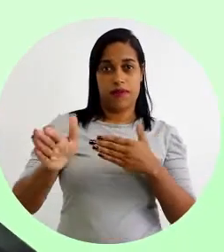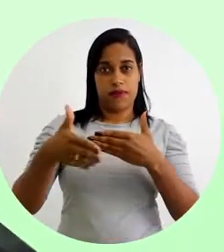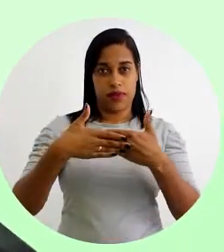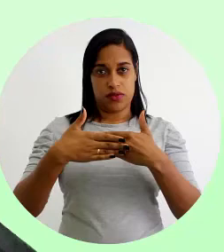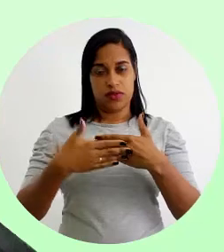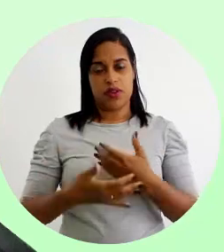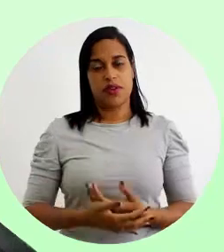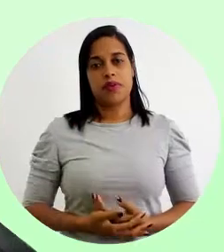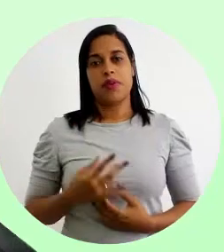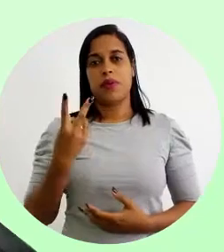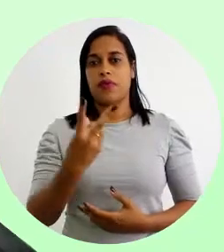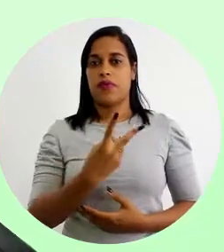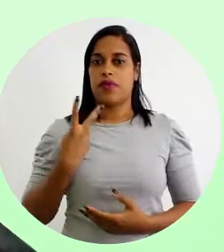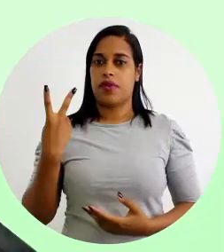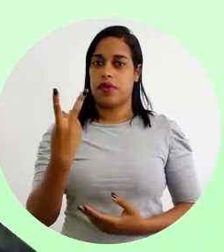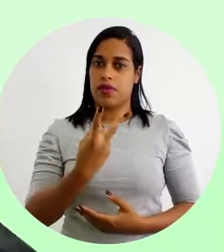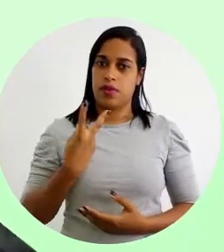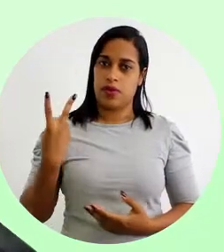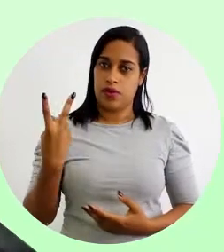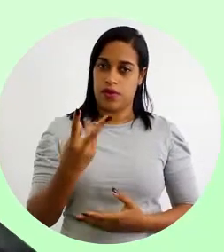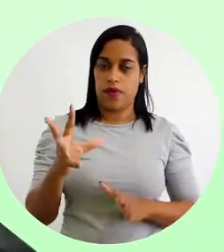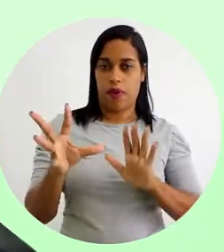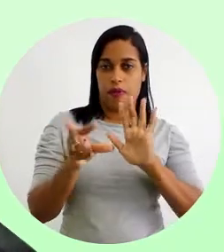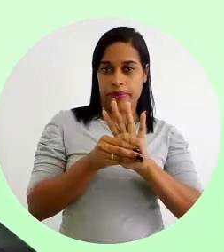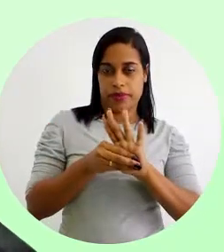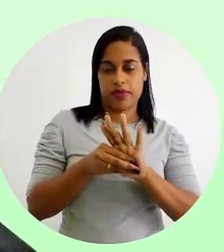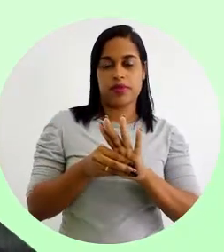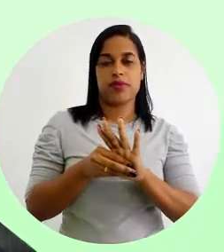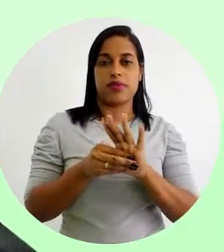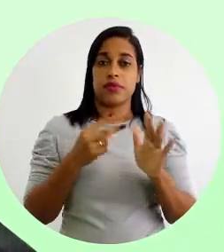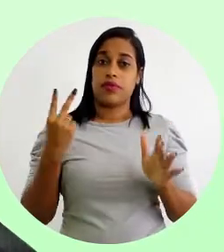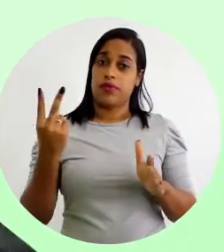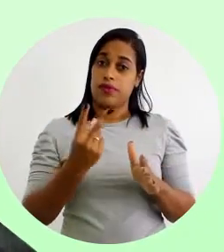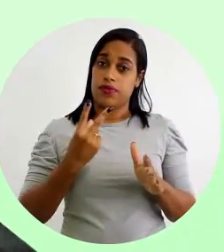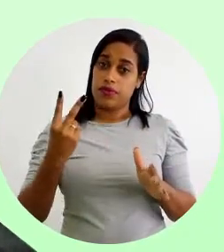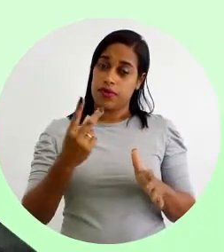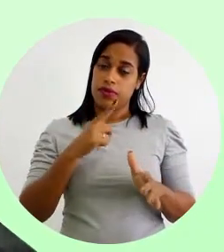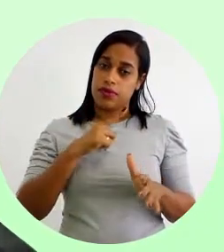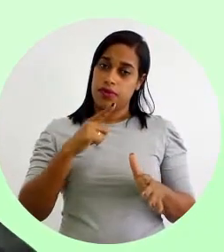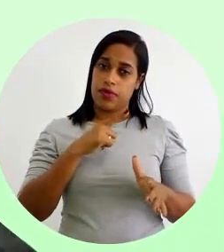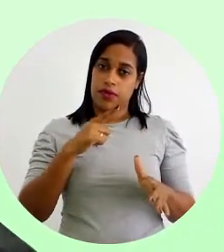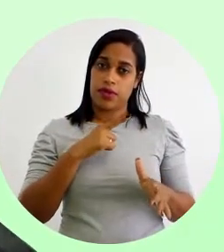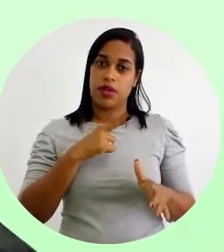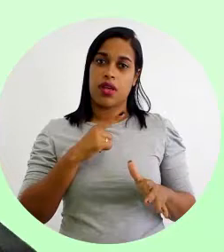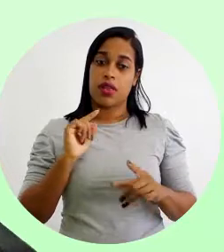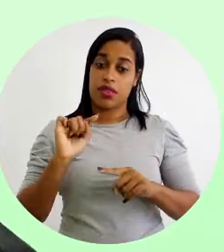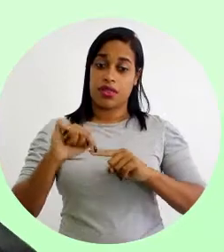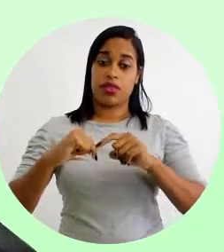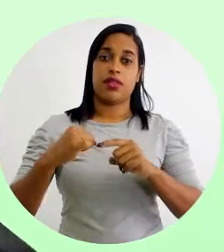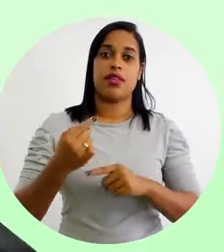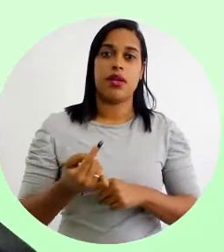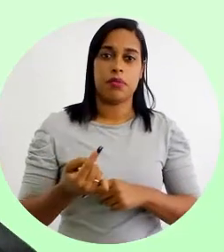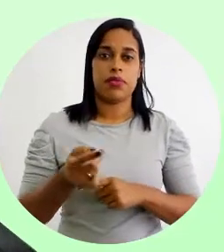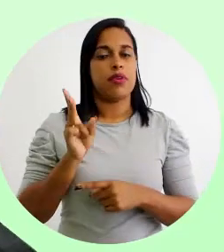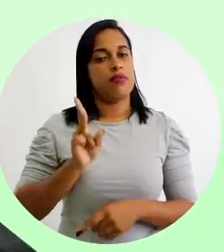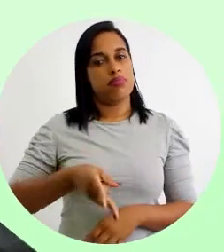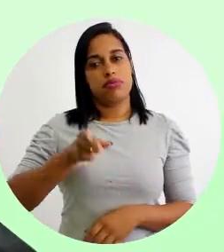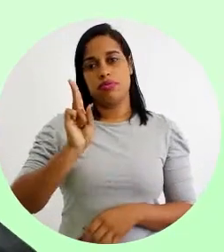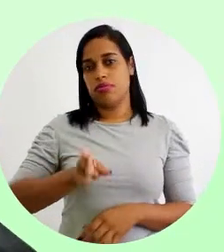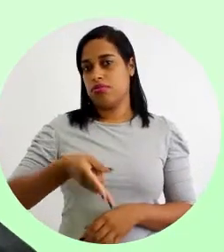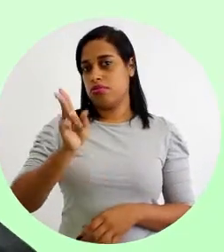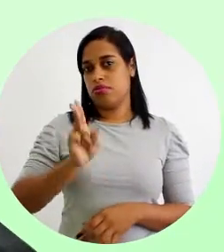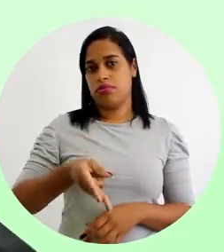final, fechar com o valor que foi creditado e o valor existente depois de